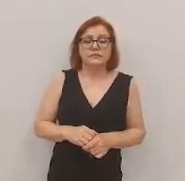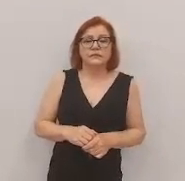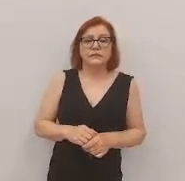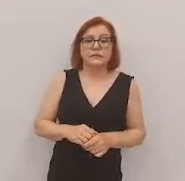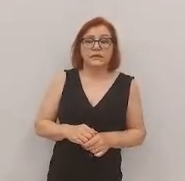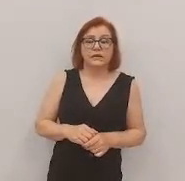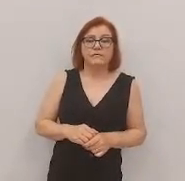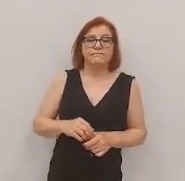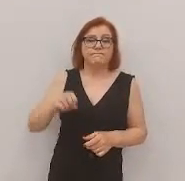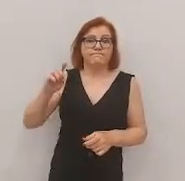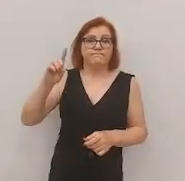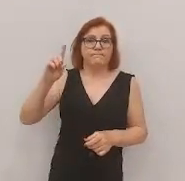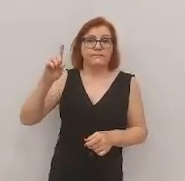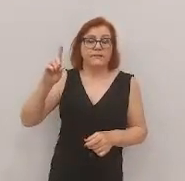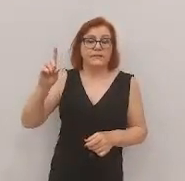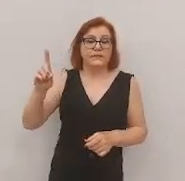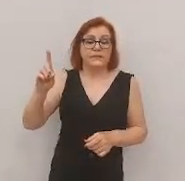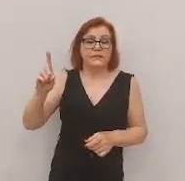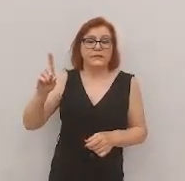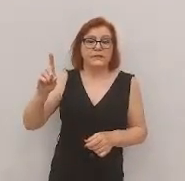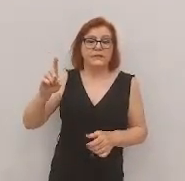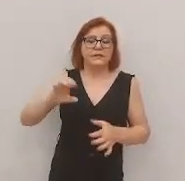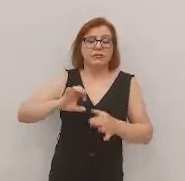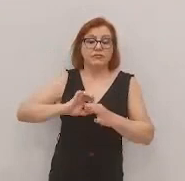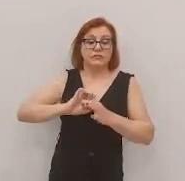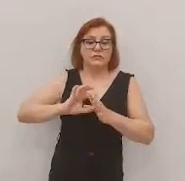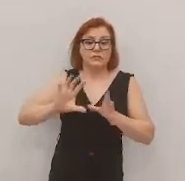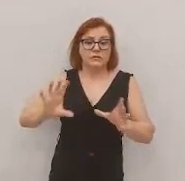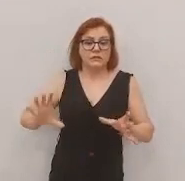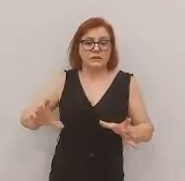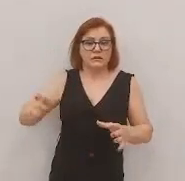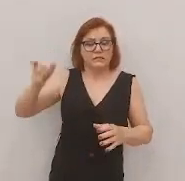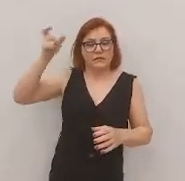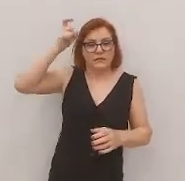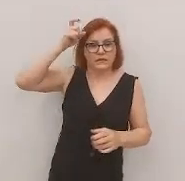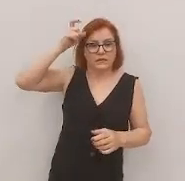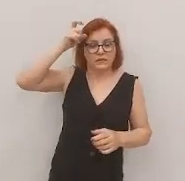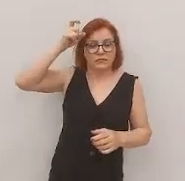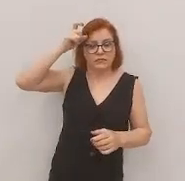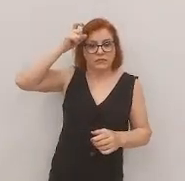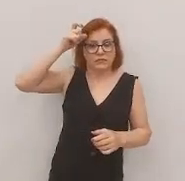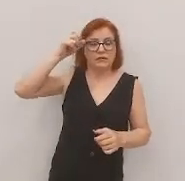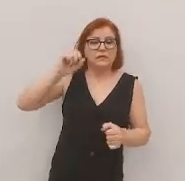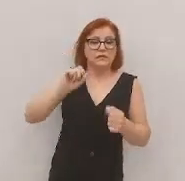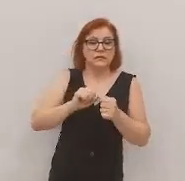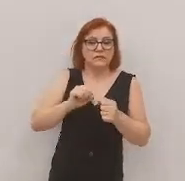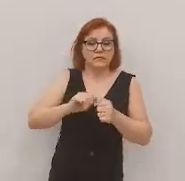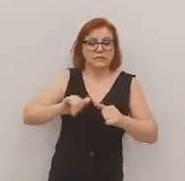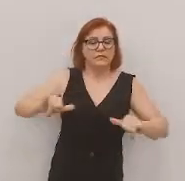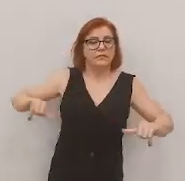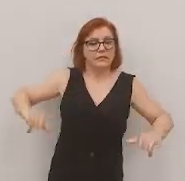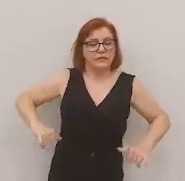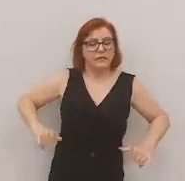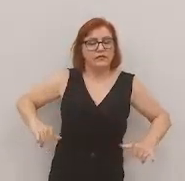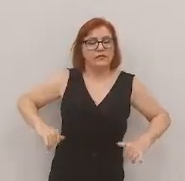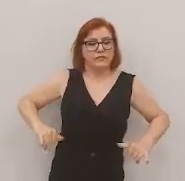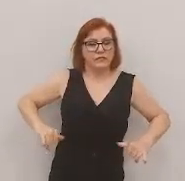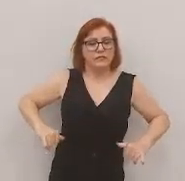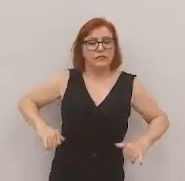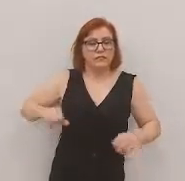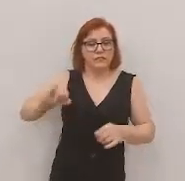dele. Não toca nele. Você não pode tocar no corpo de